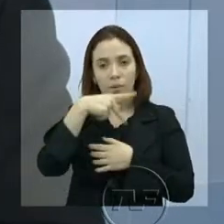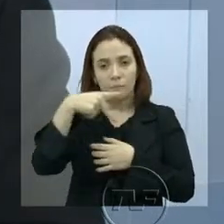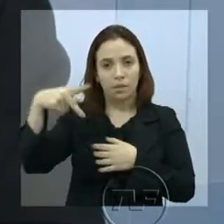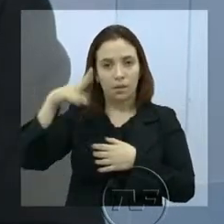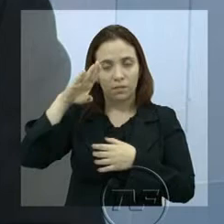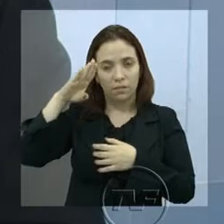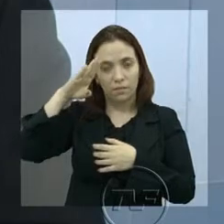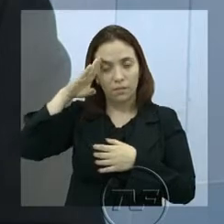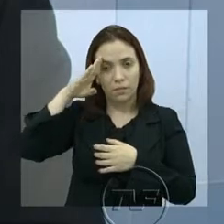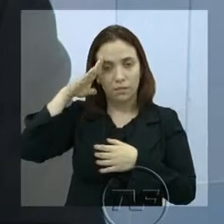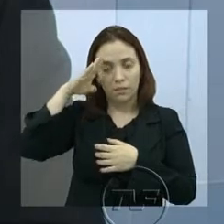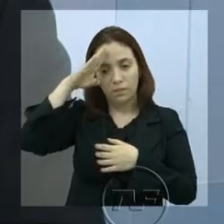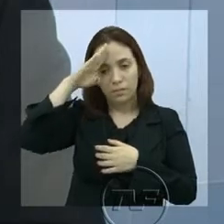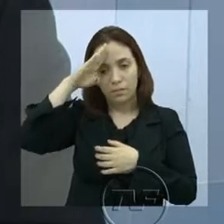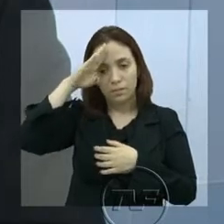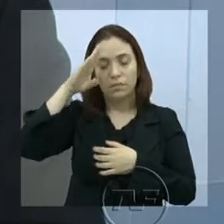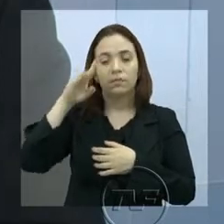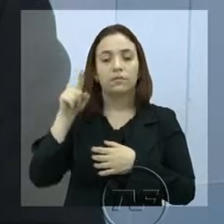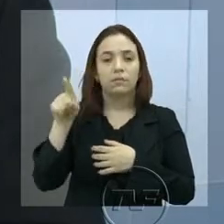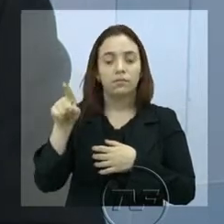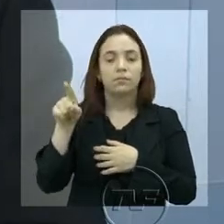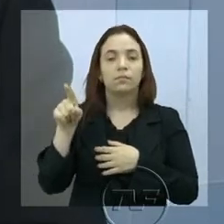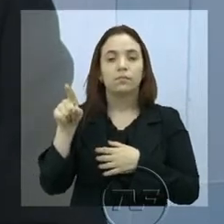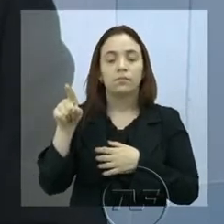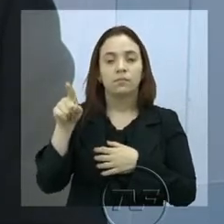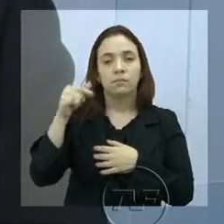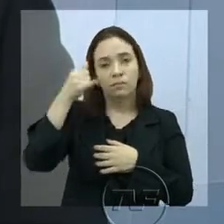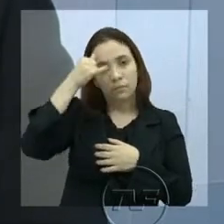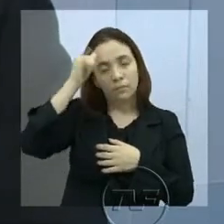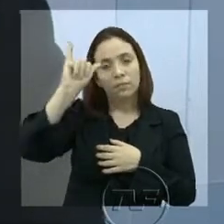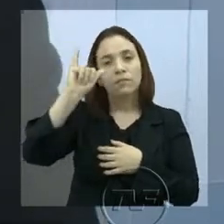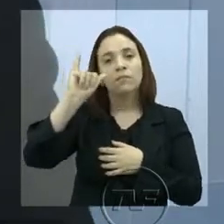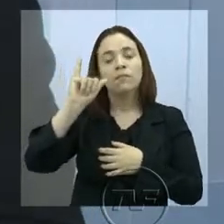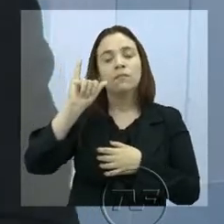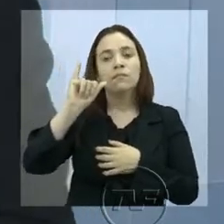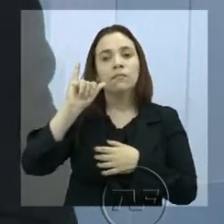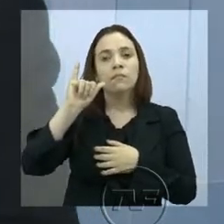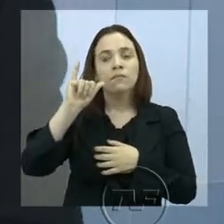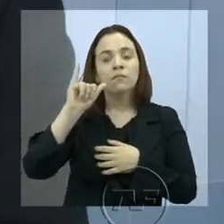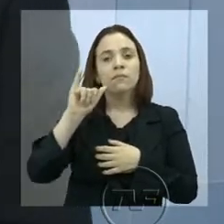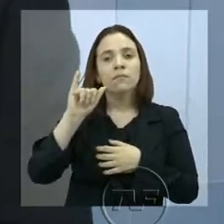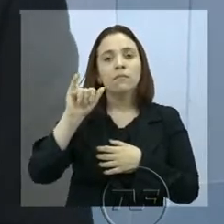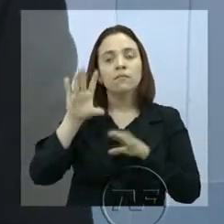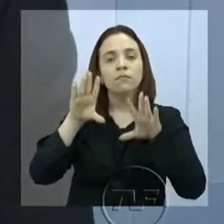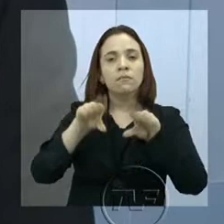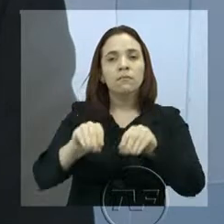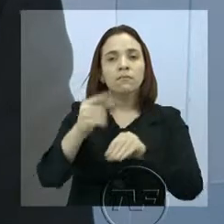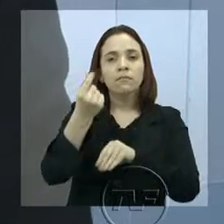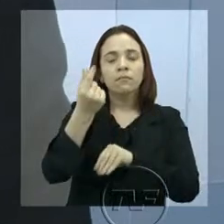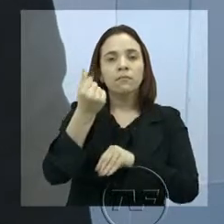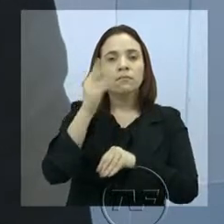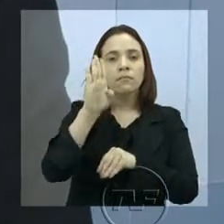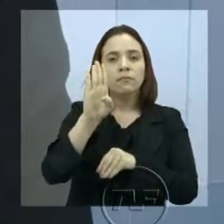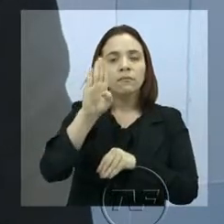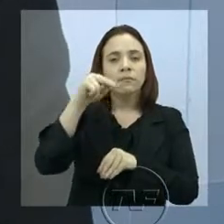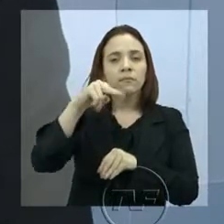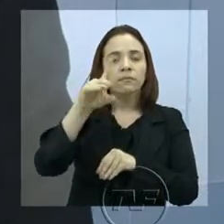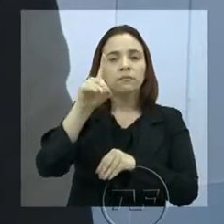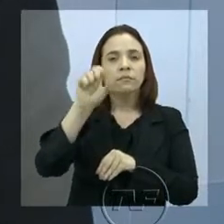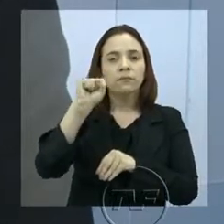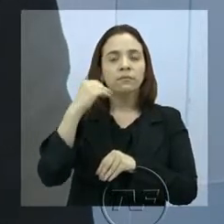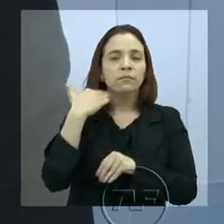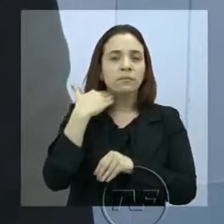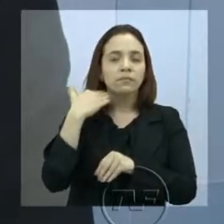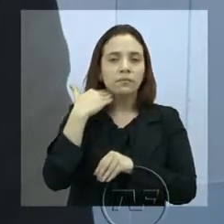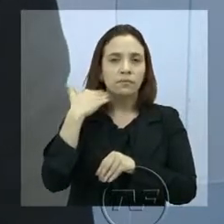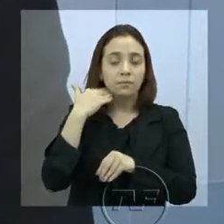Messias Bolsonaro evita usar o dinheiro do BNDES para esses casos, né? Você